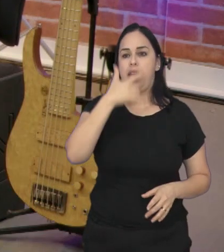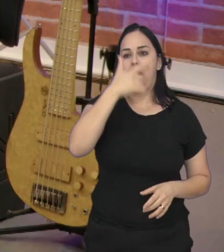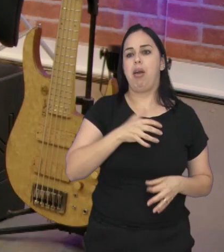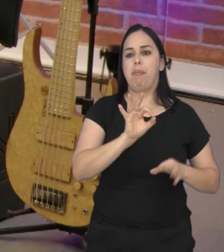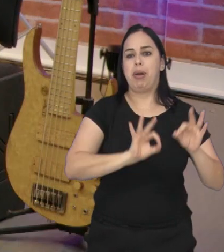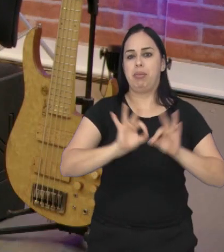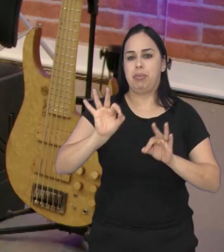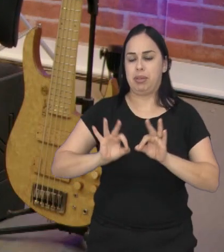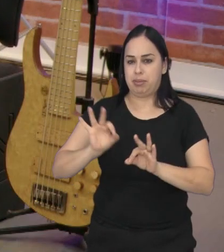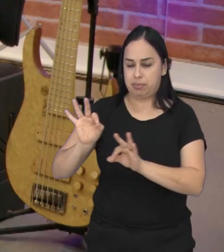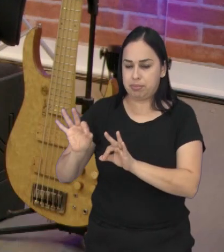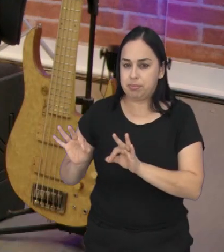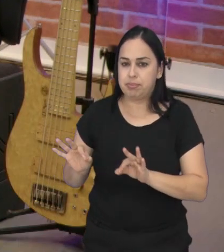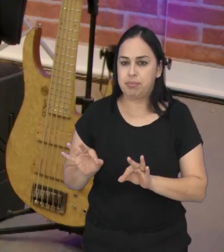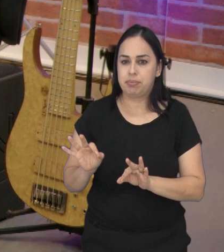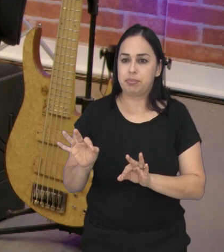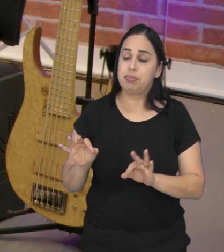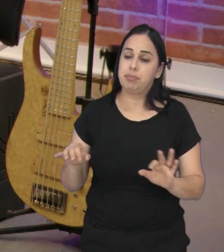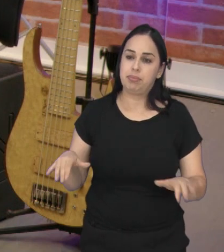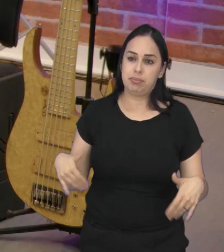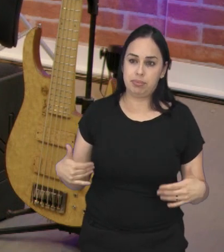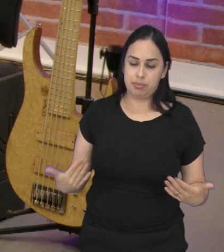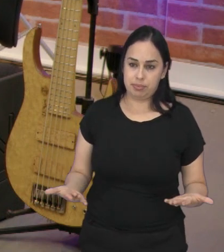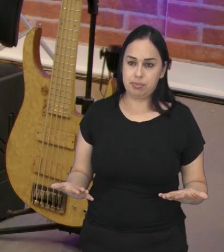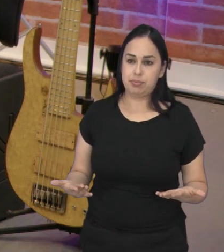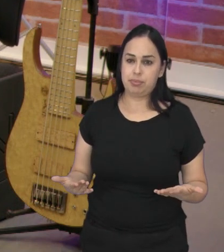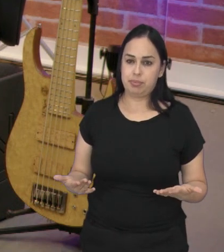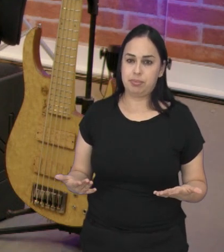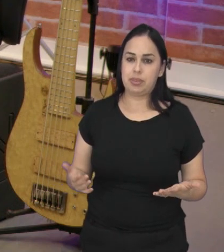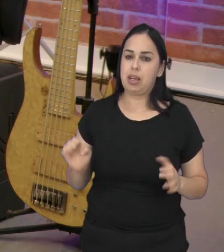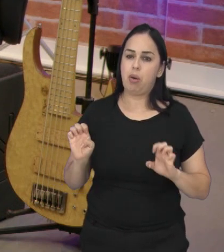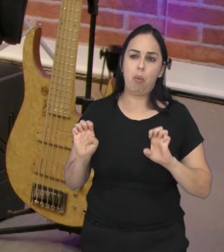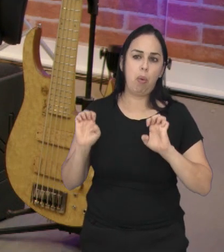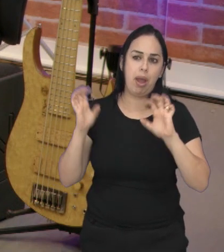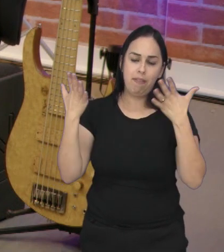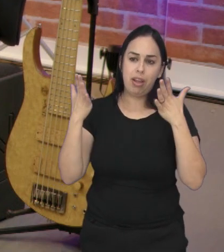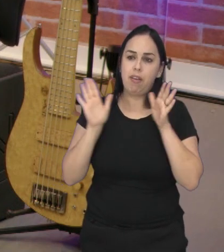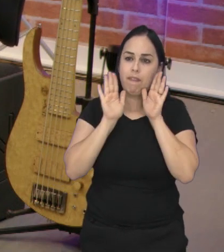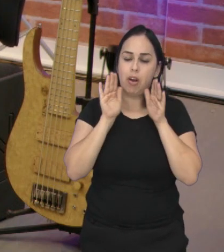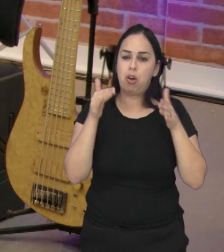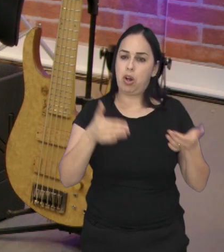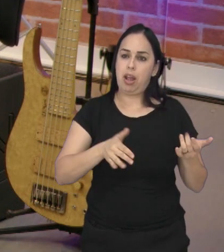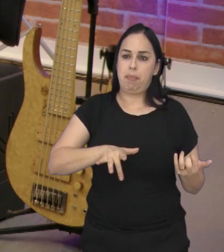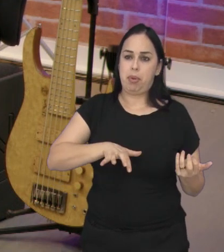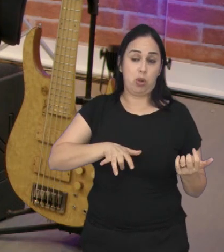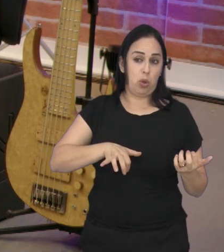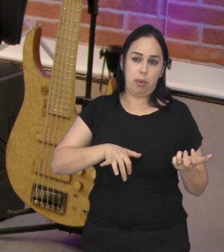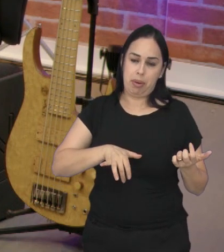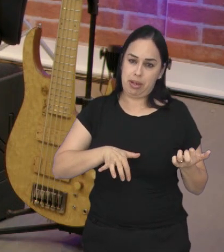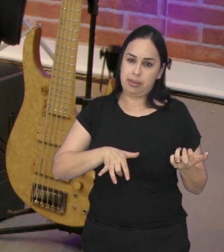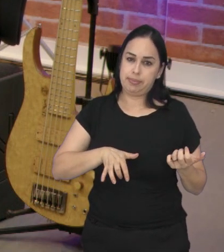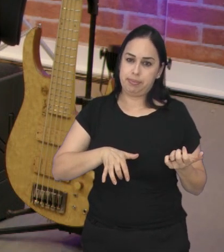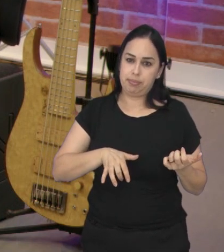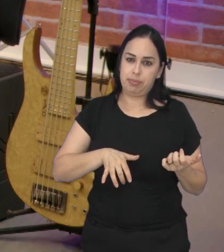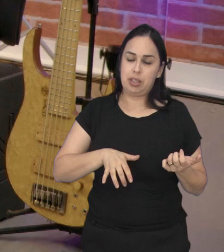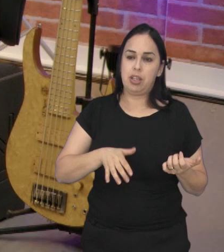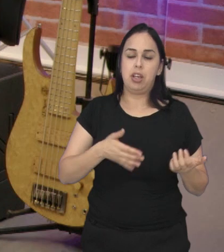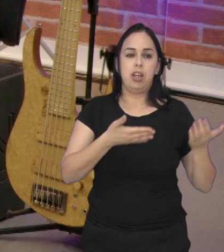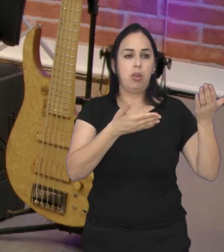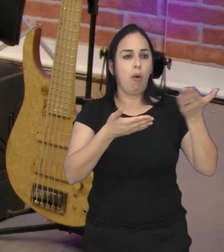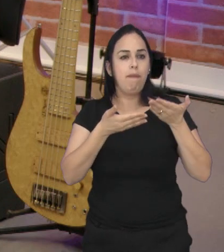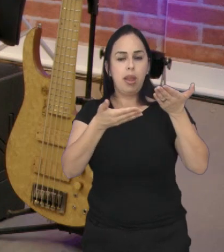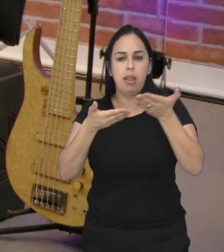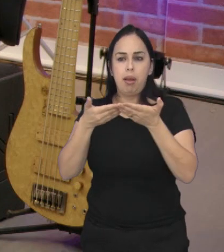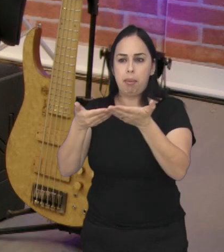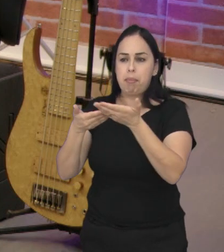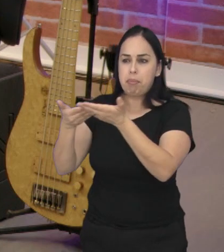foi o último antes da pandemia. Né? Então, assim, são eventos voltados para o contrabaixo. Eventos onde a gente traz baixistas